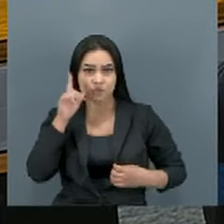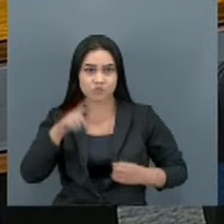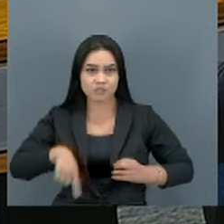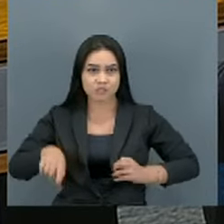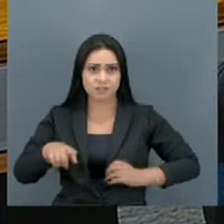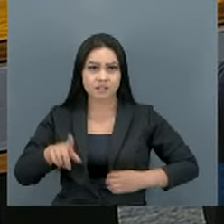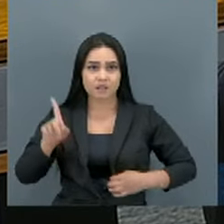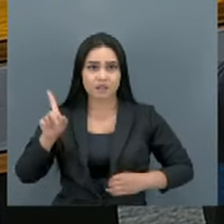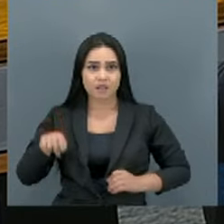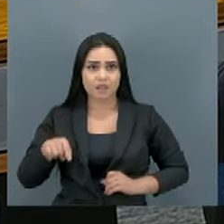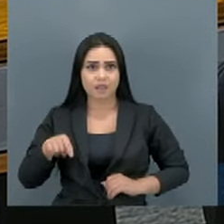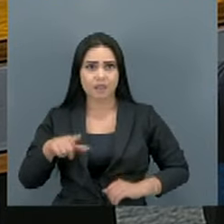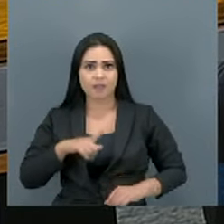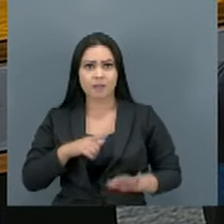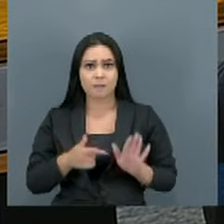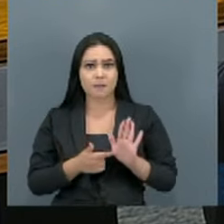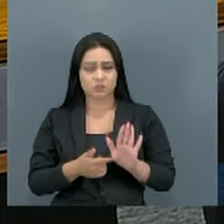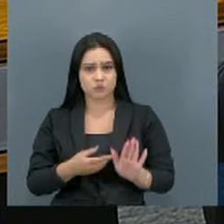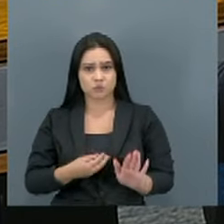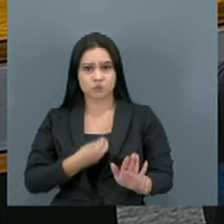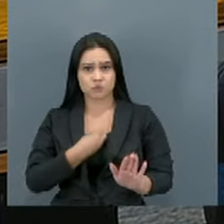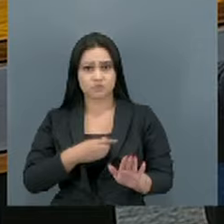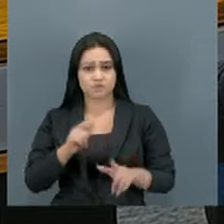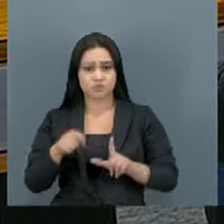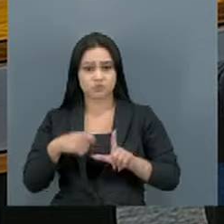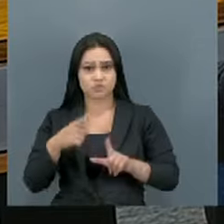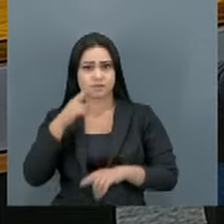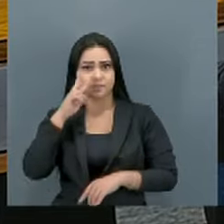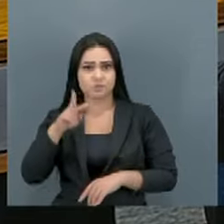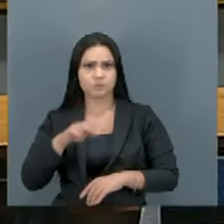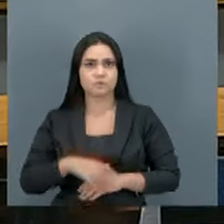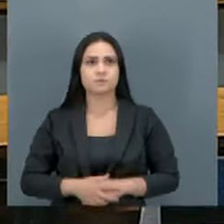isso é expresso nos vídeos que a gente assiste.